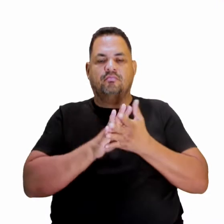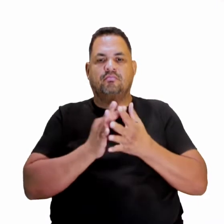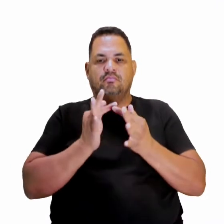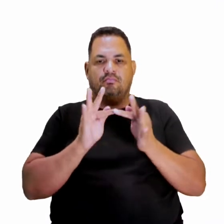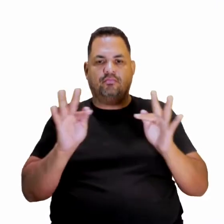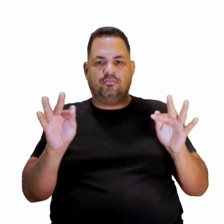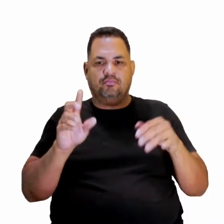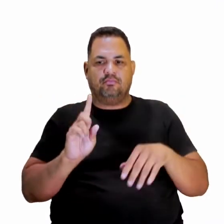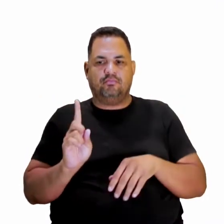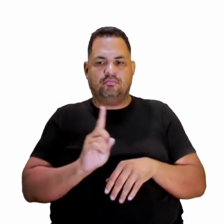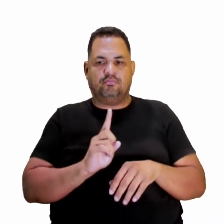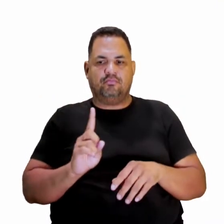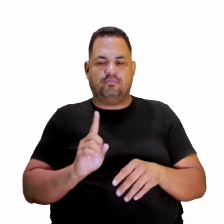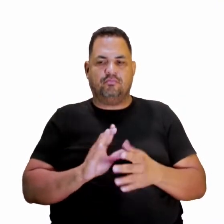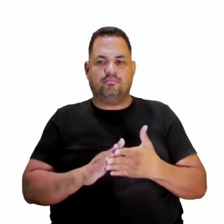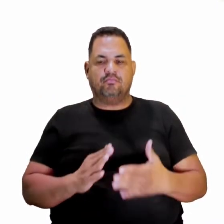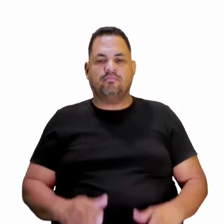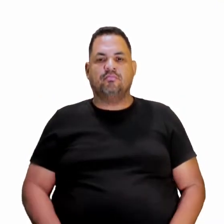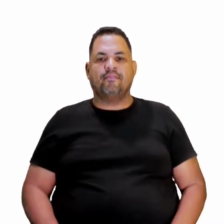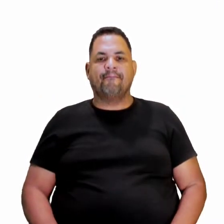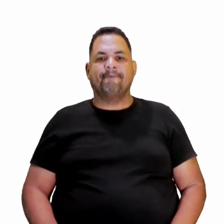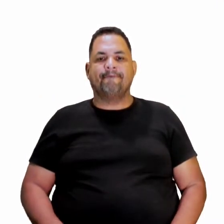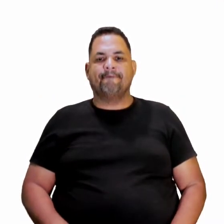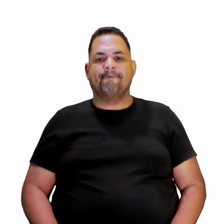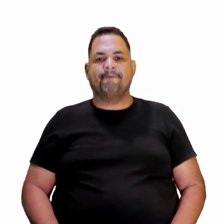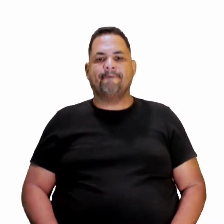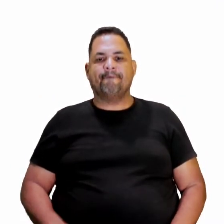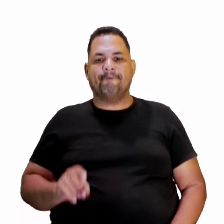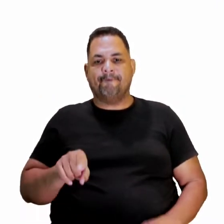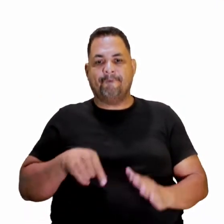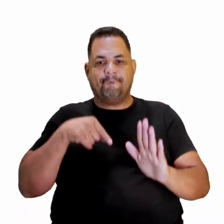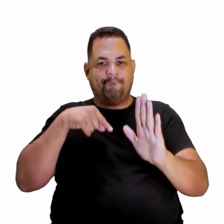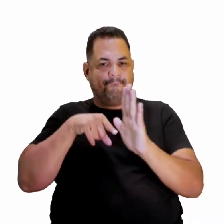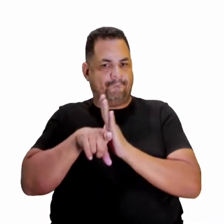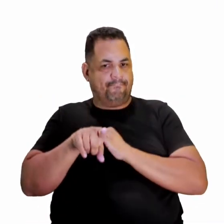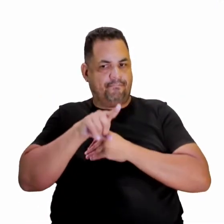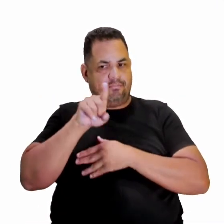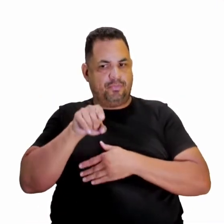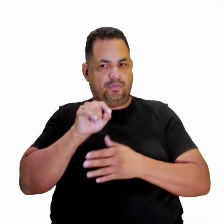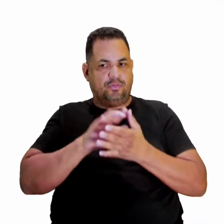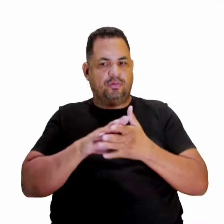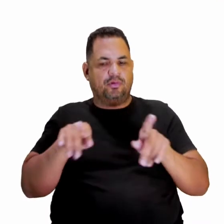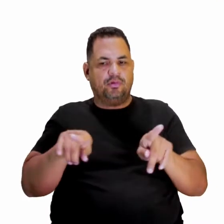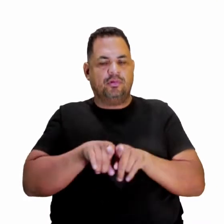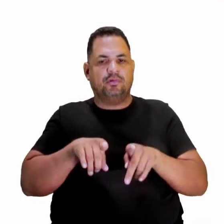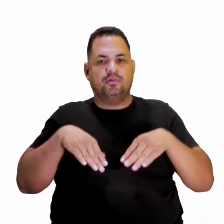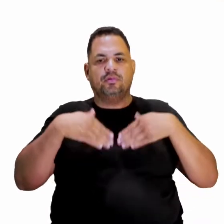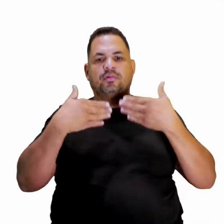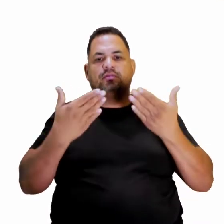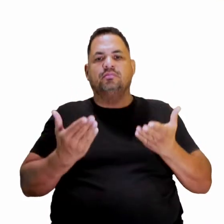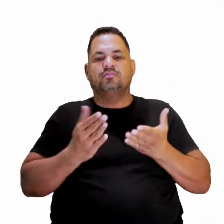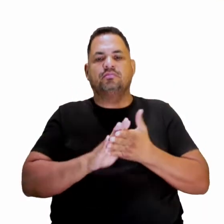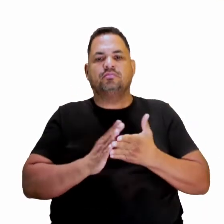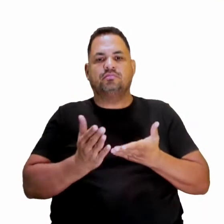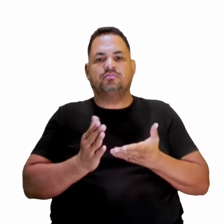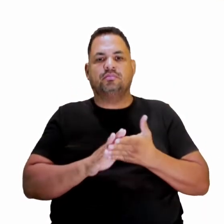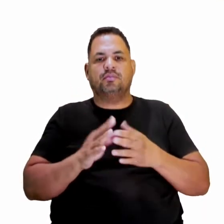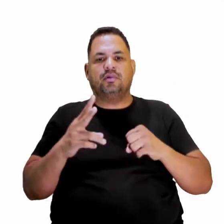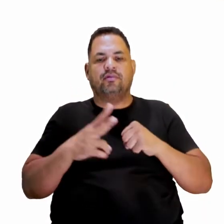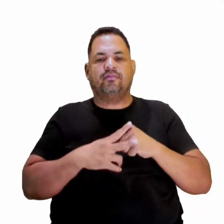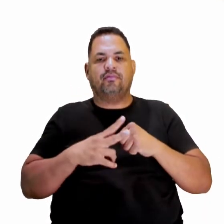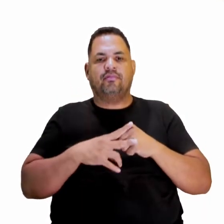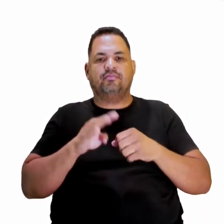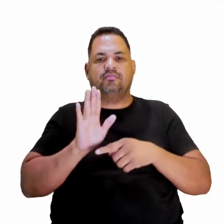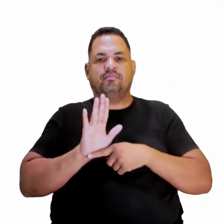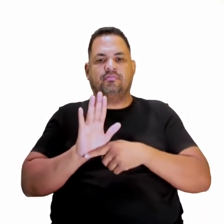negativas e interrogativas, certo? Quando ele vem lá na posição de auxiliar, ele